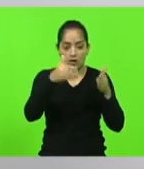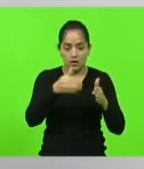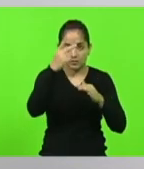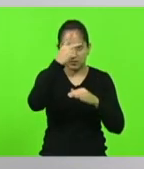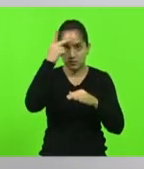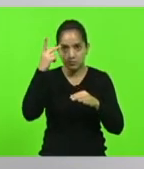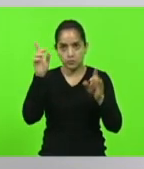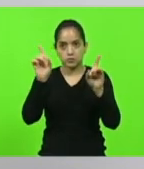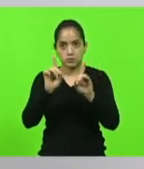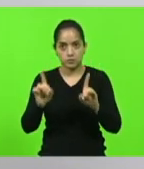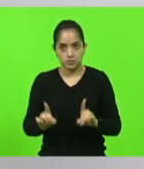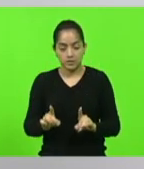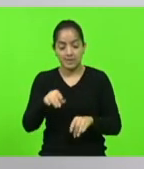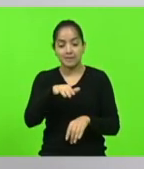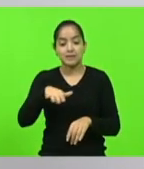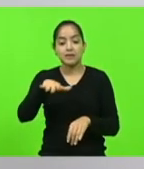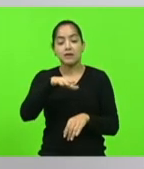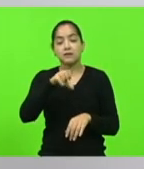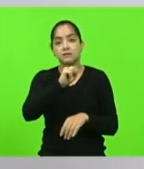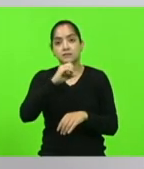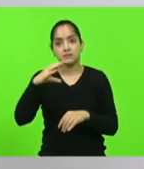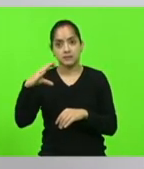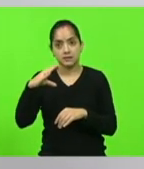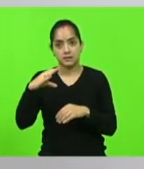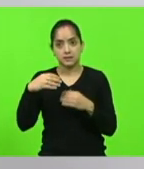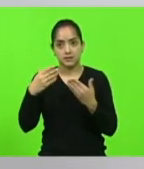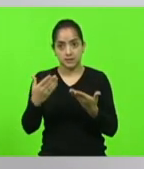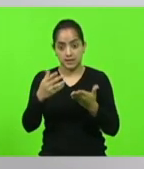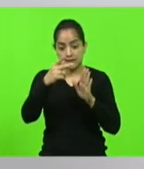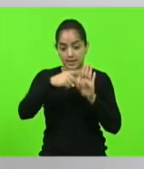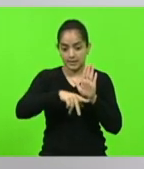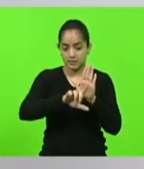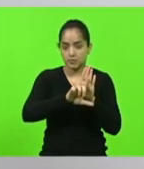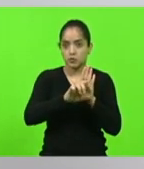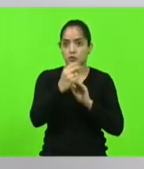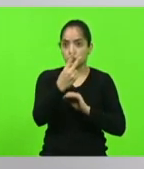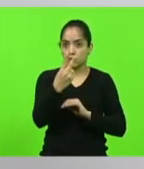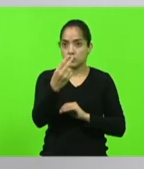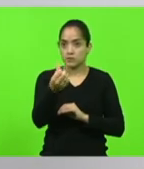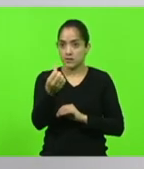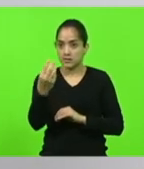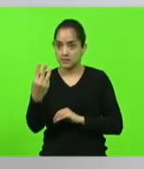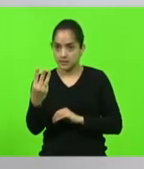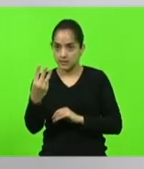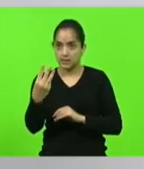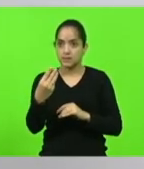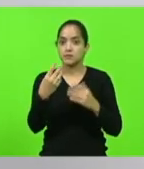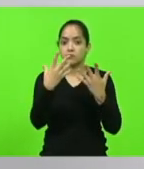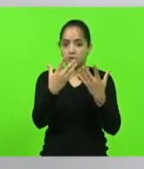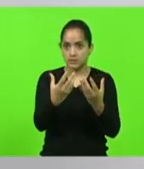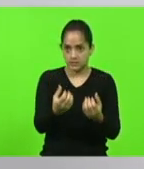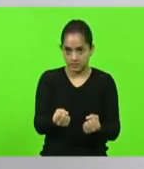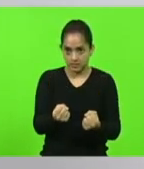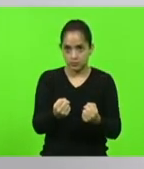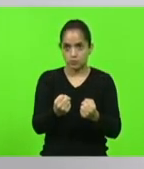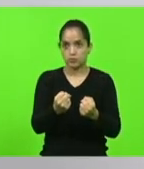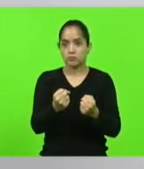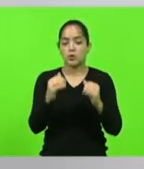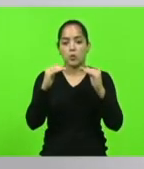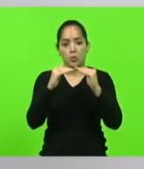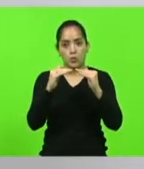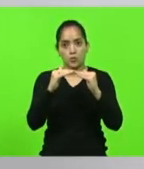justamente no âmbito de Santa Catarina o projeto 263 foi admitido por unanimidade na